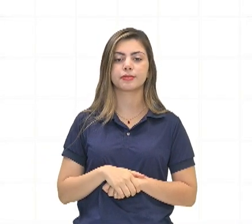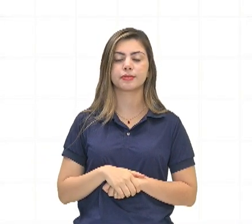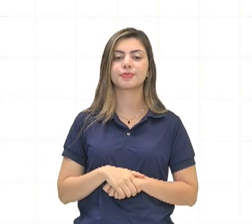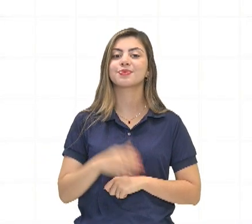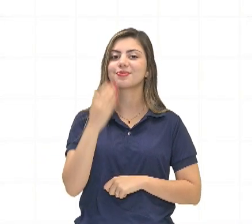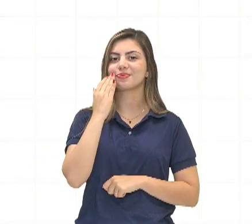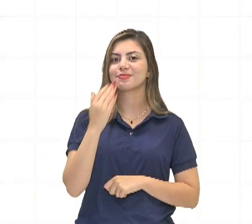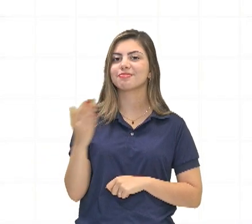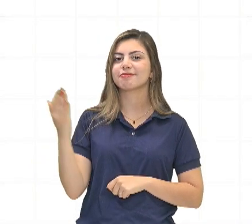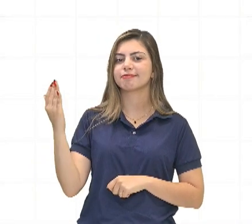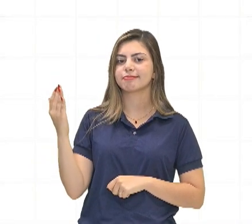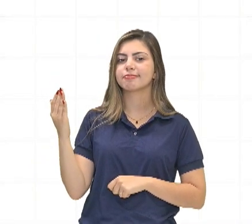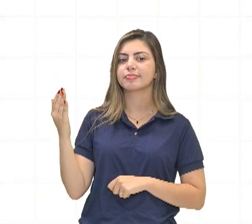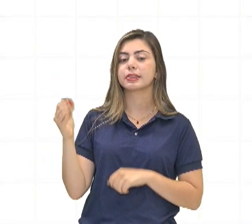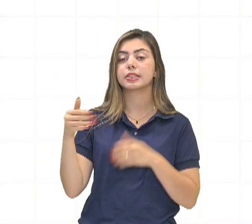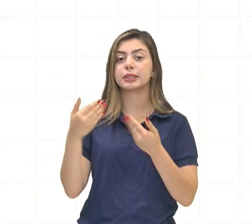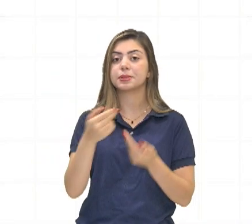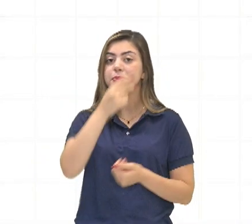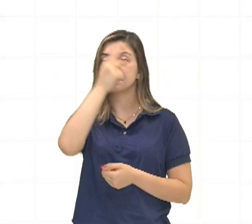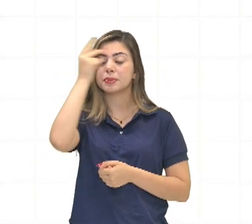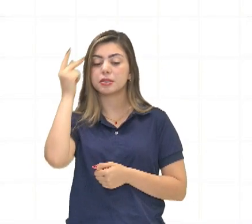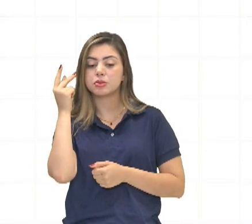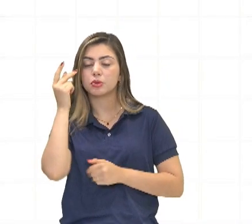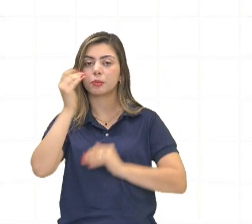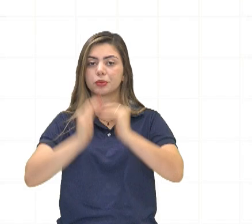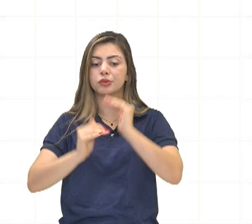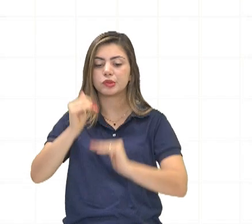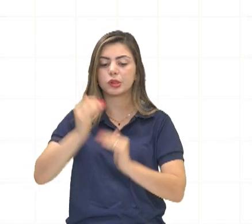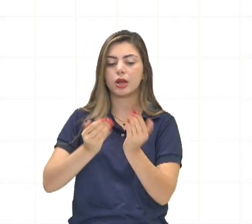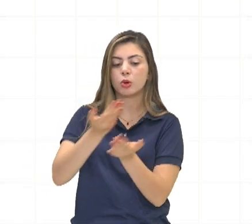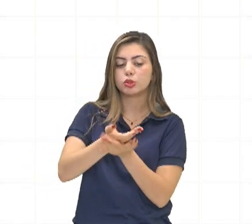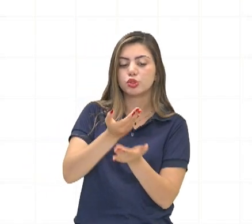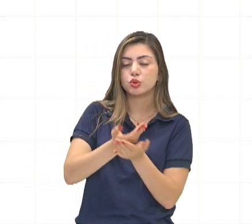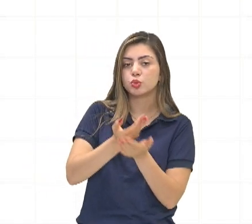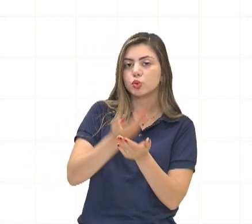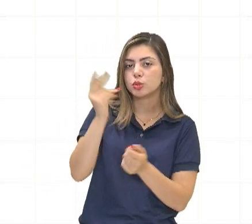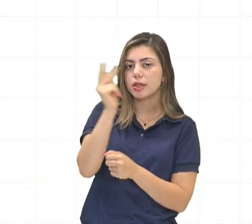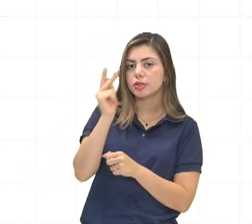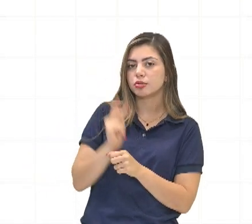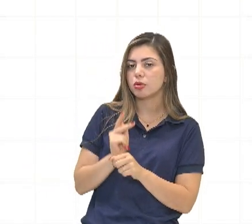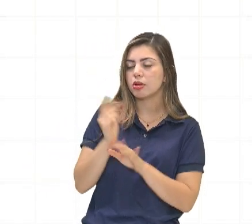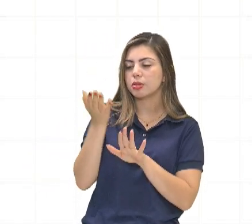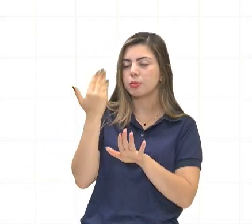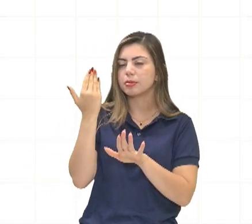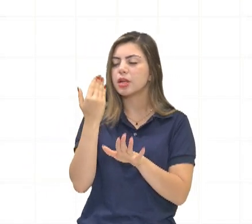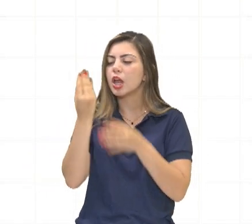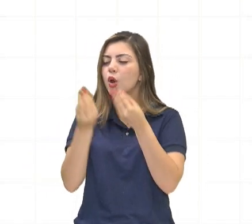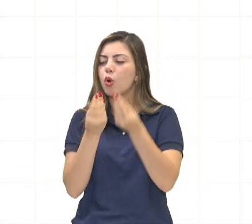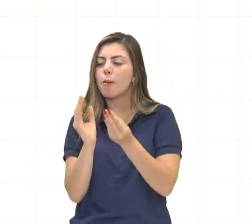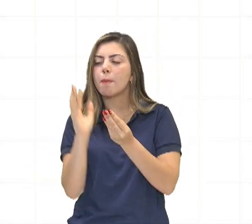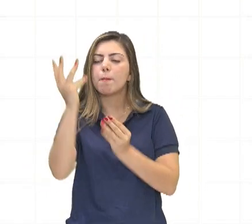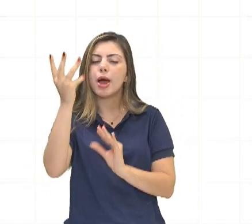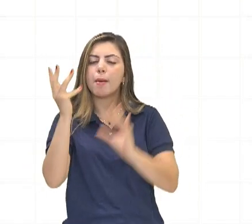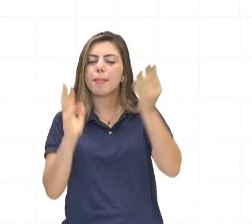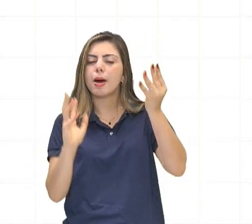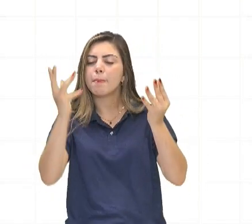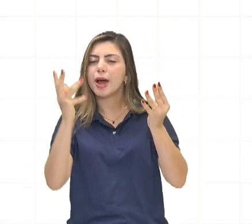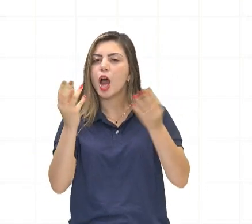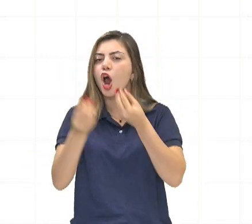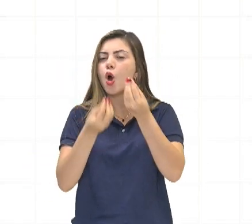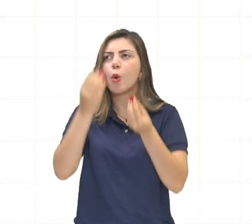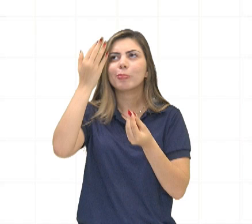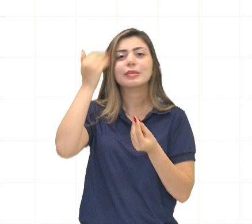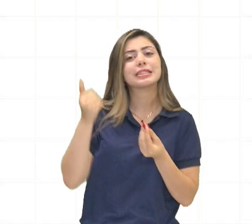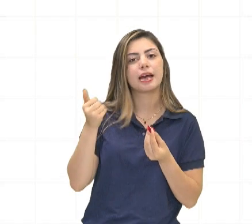Olha só, como detetives do passado, né, conseguem descobrir o que aconteceu antigamente. Se